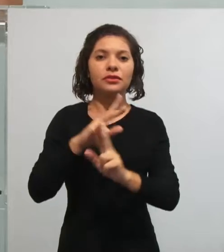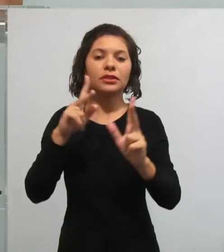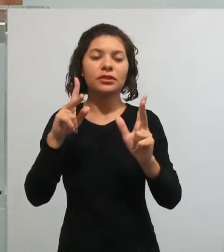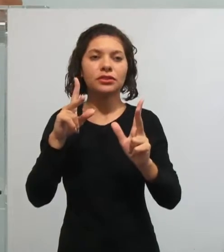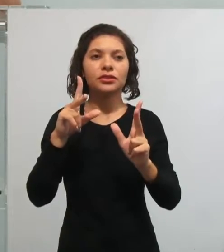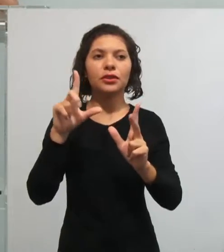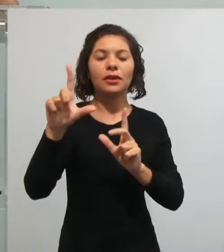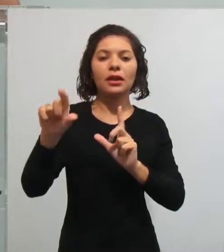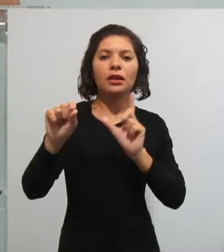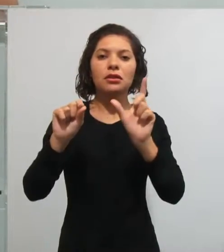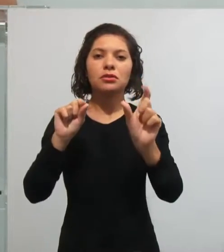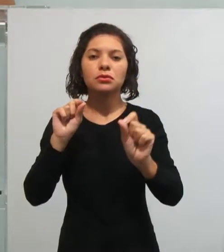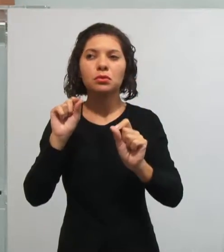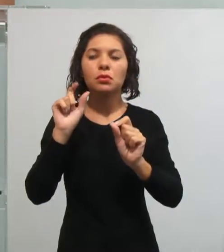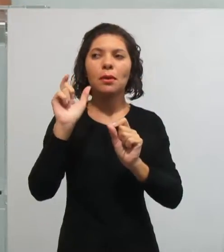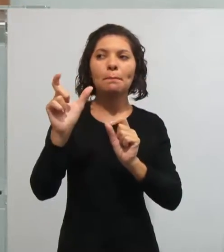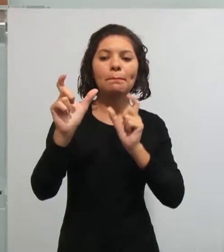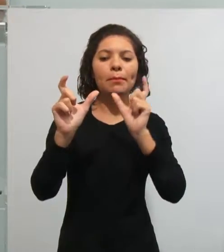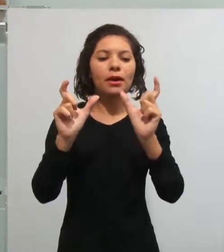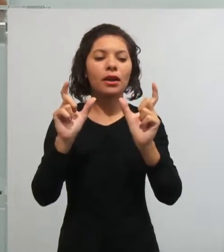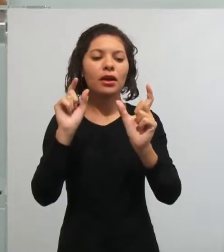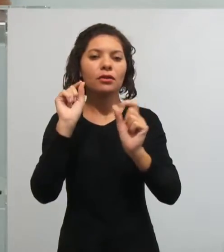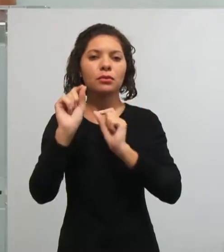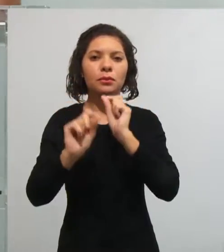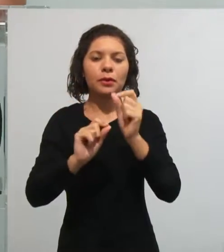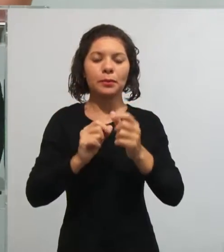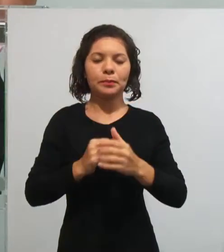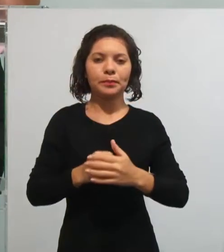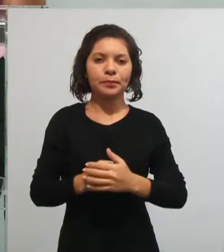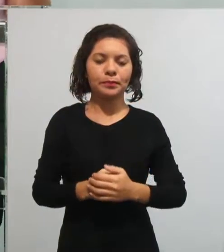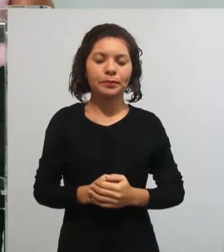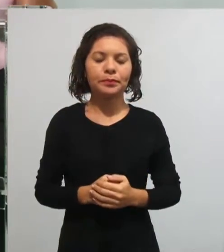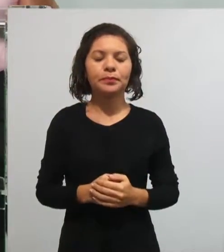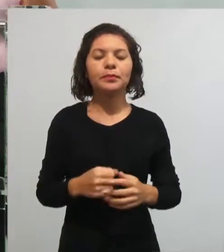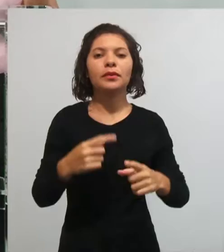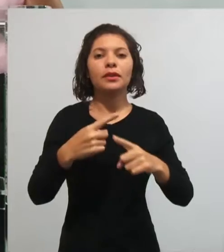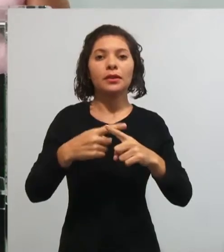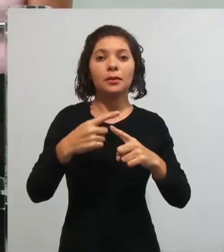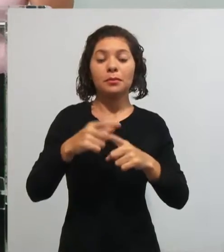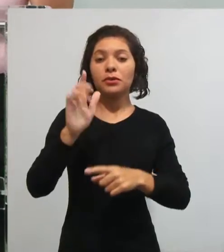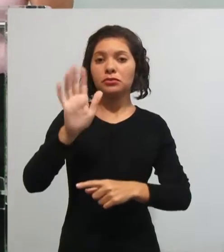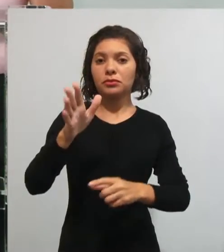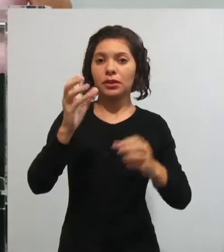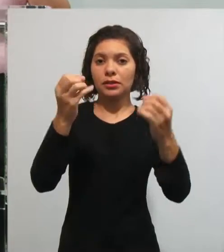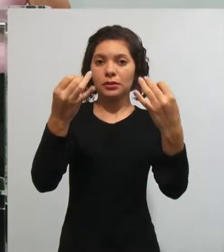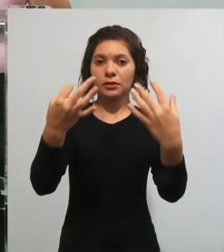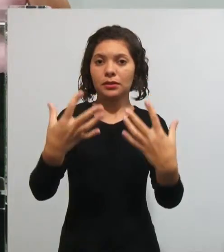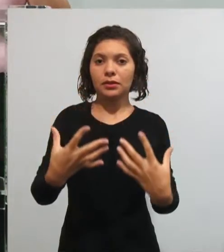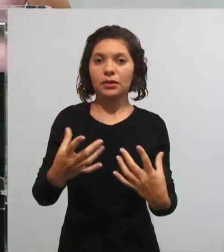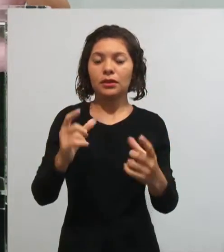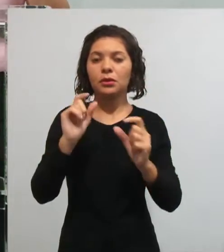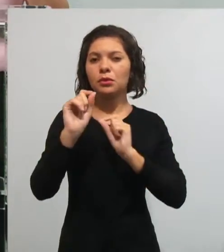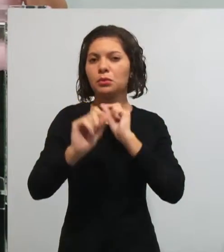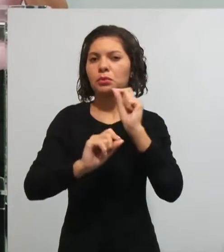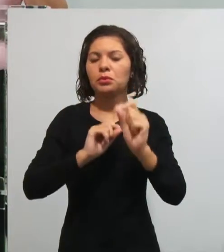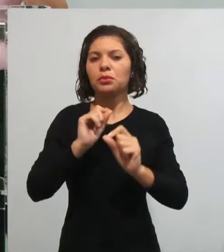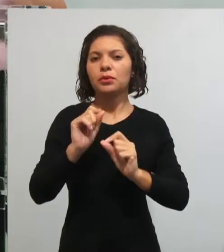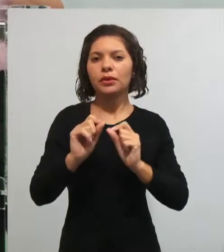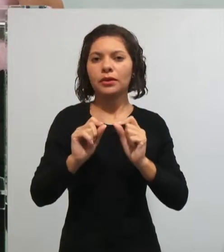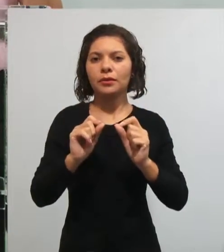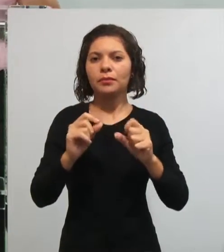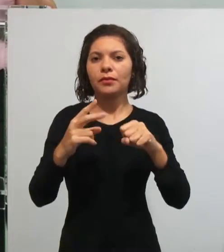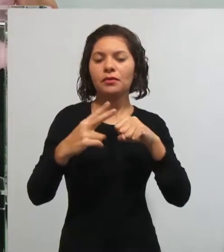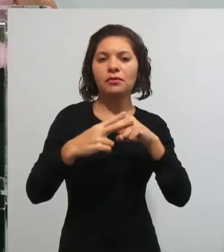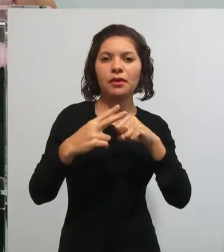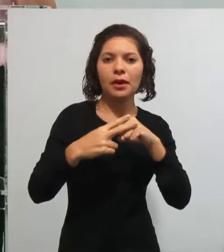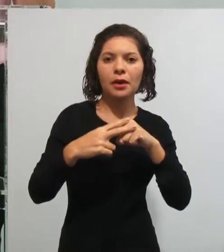escolhas lexicais, né? Ou como a gente viu antes, né, nas nossas aulas, o que está dito, né, e o que não